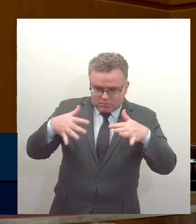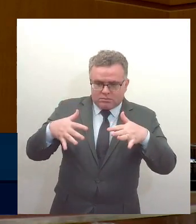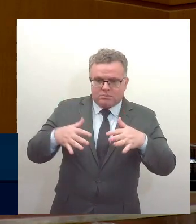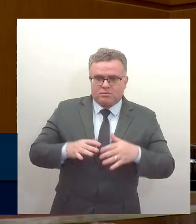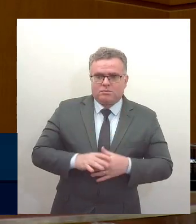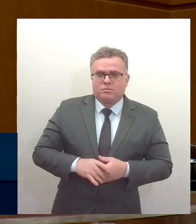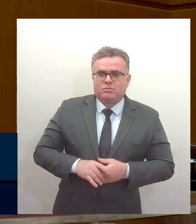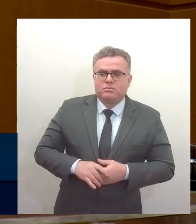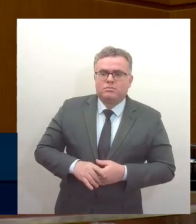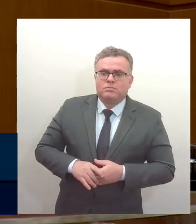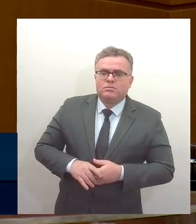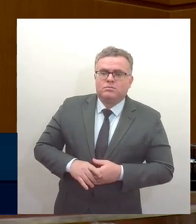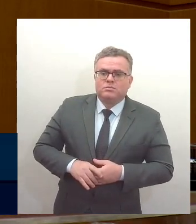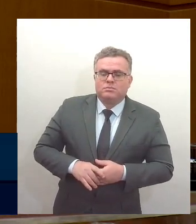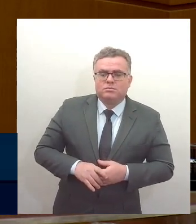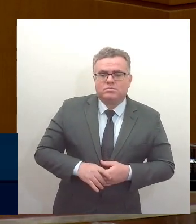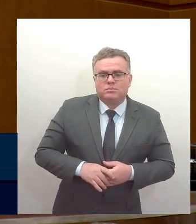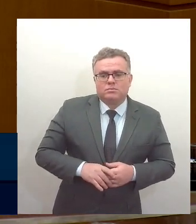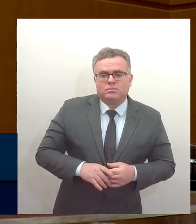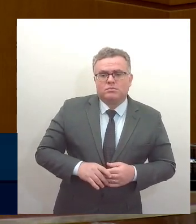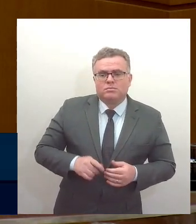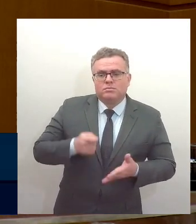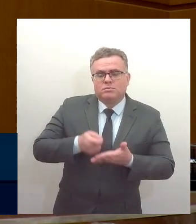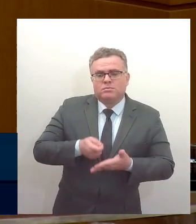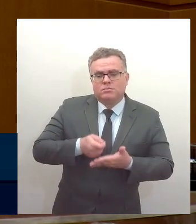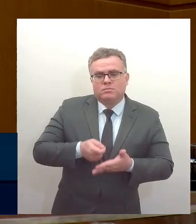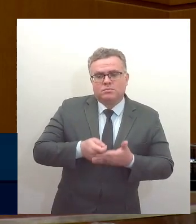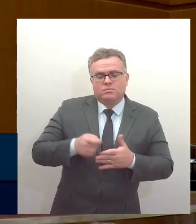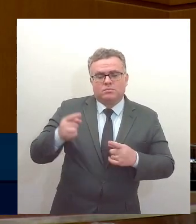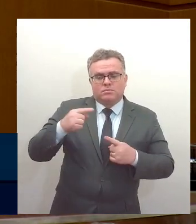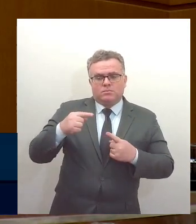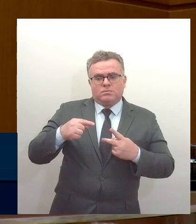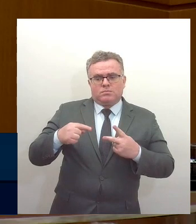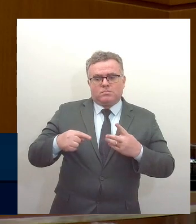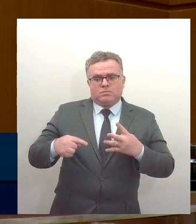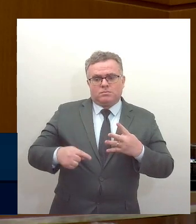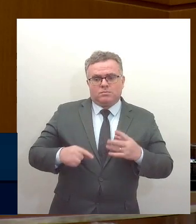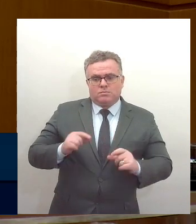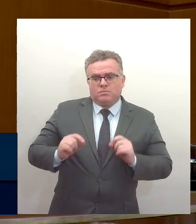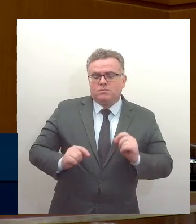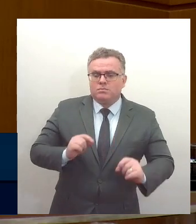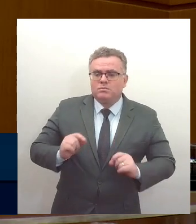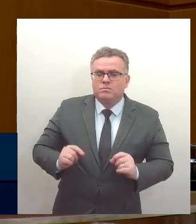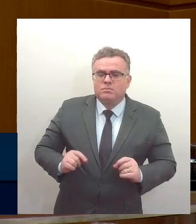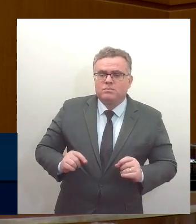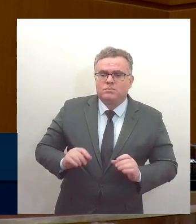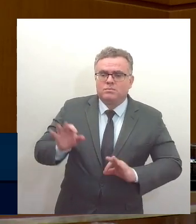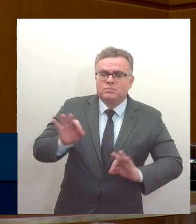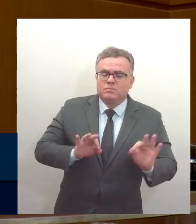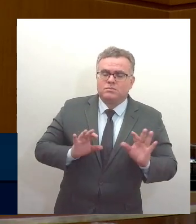cobrança lá, senhor presidente, por parte dos organizadores, de nós políticos,